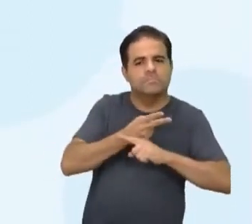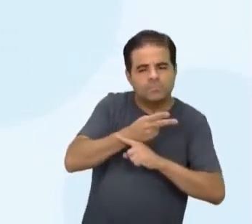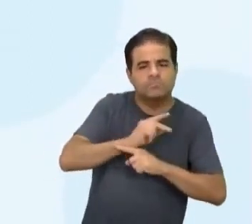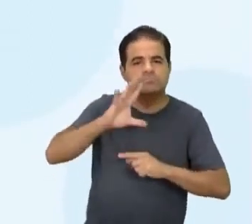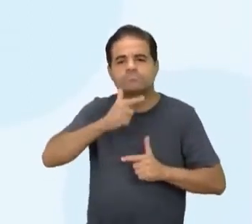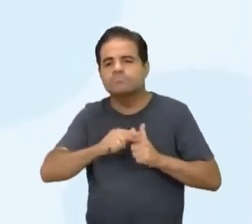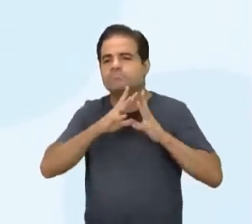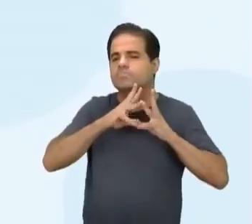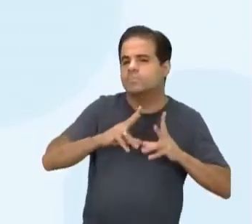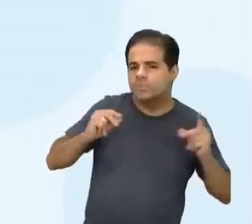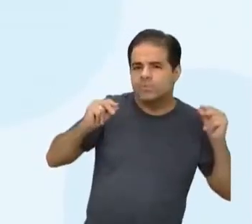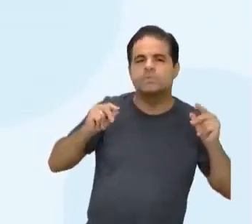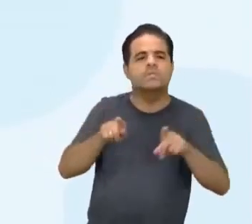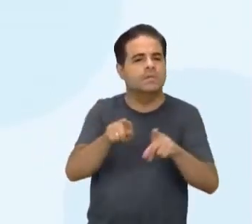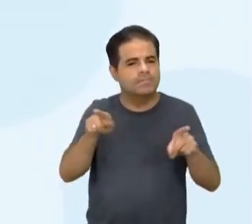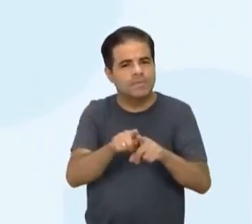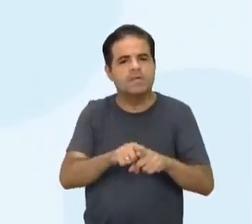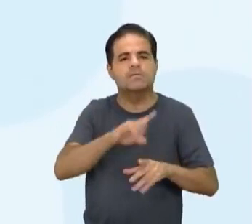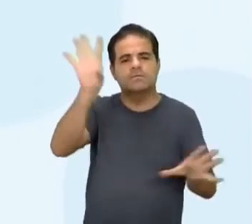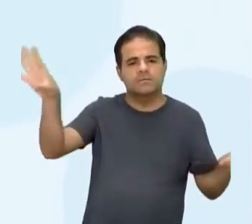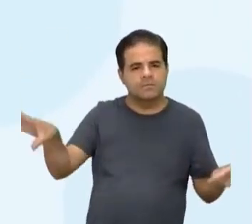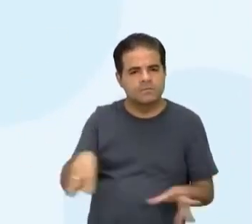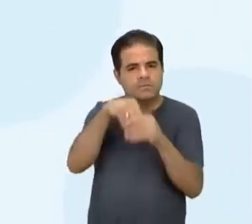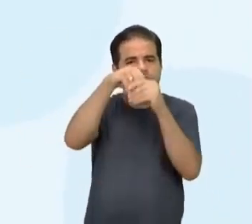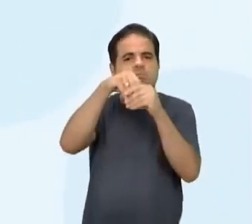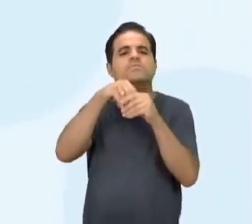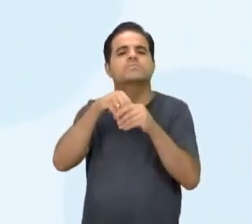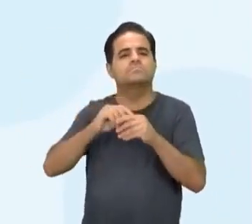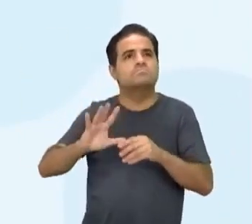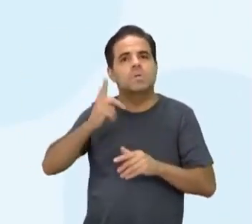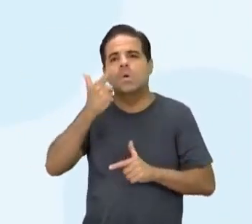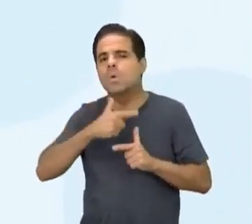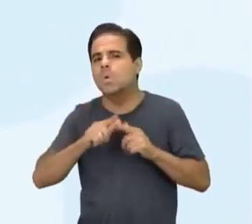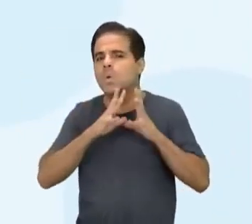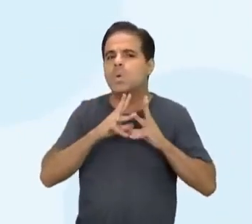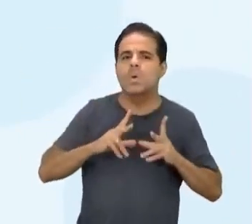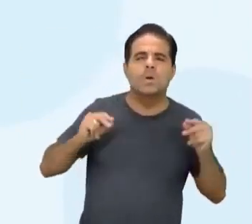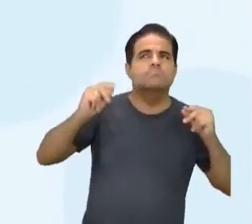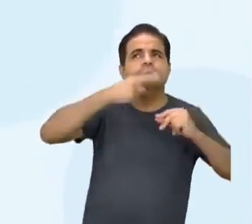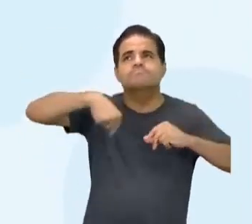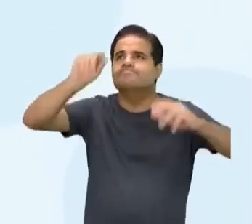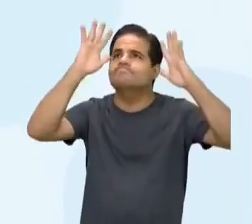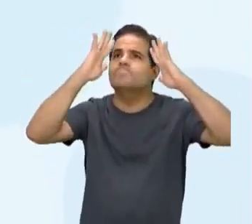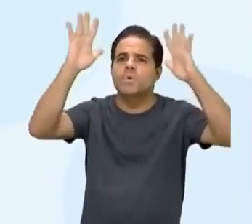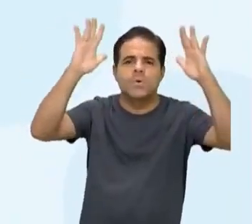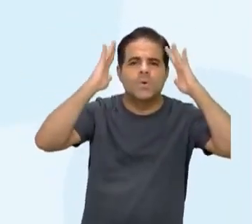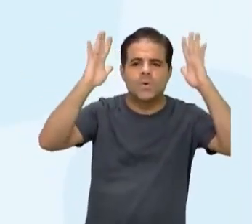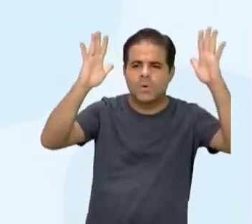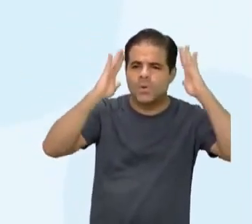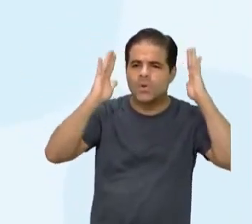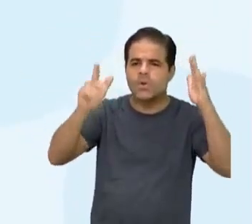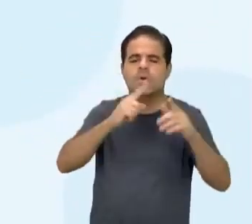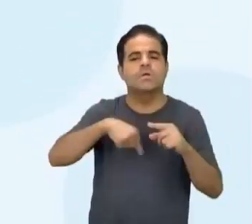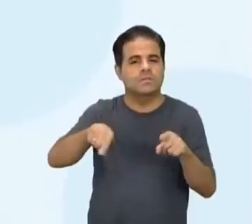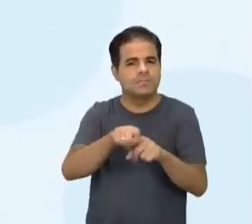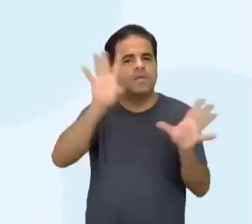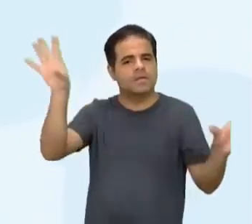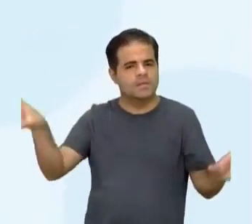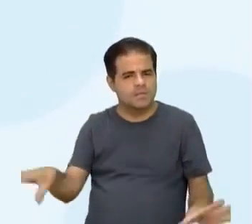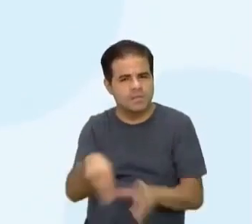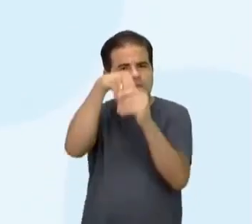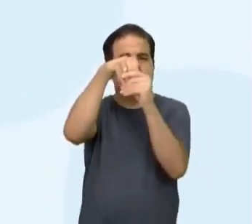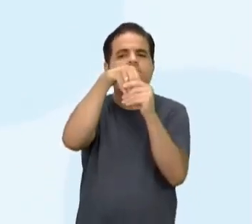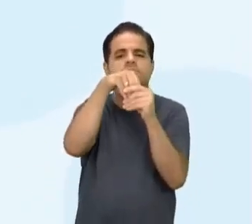de soluções, bem como a implementação dessas soluções. Ele só não pensa, né, numa solução possível, mas como ele também